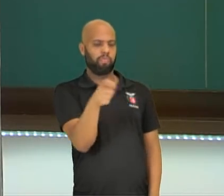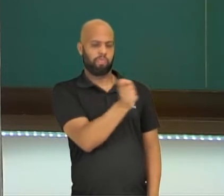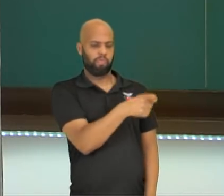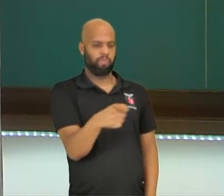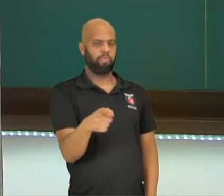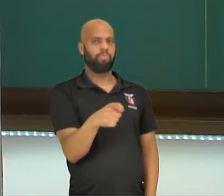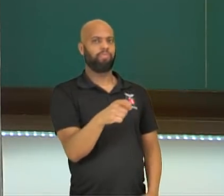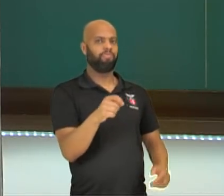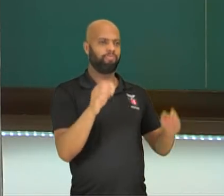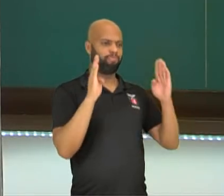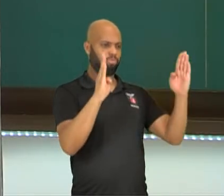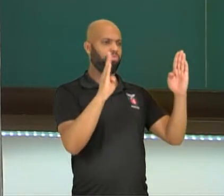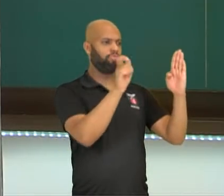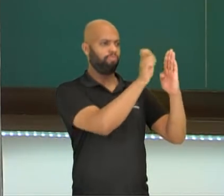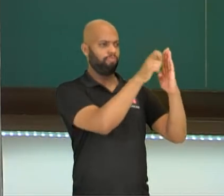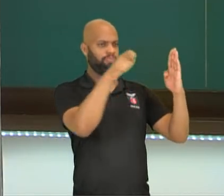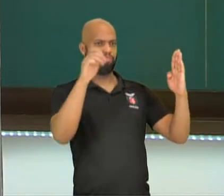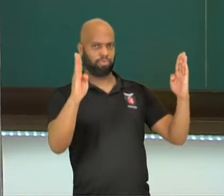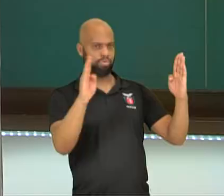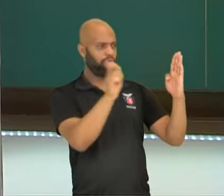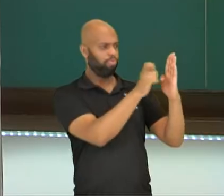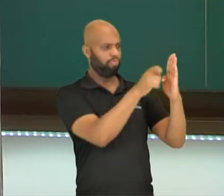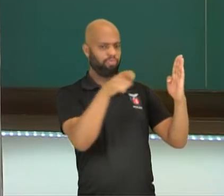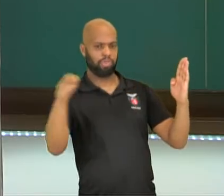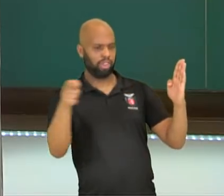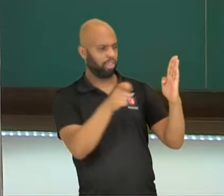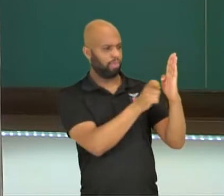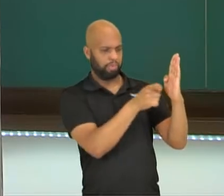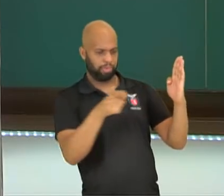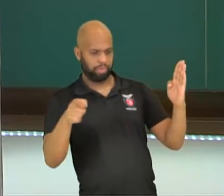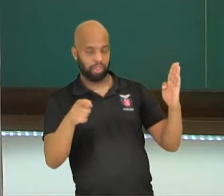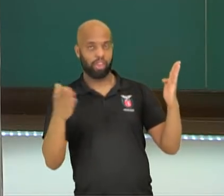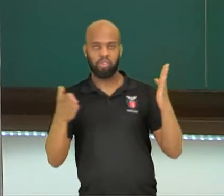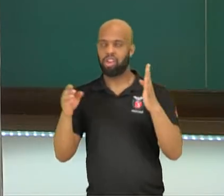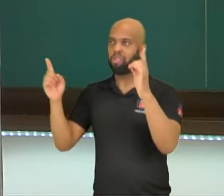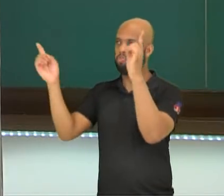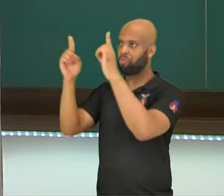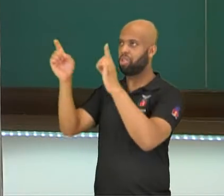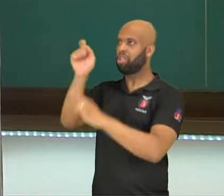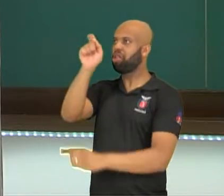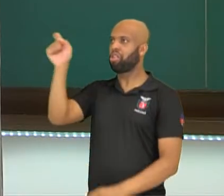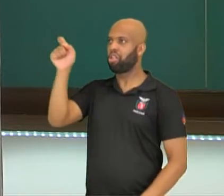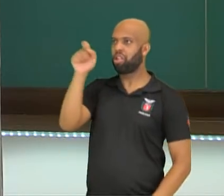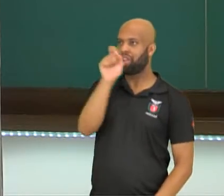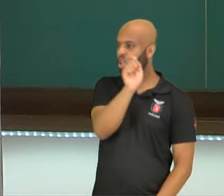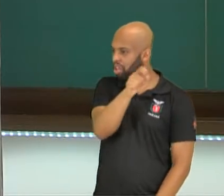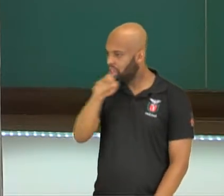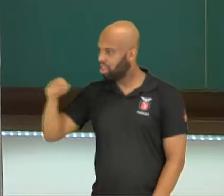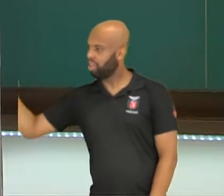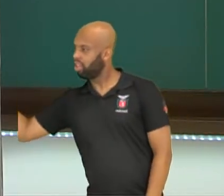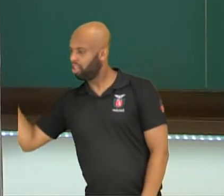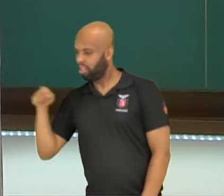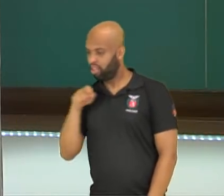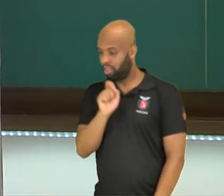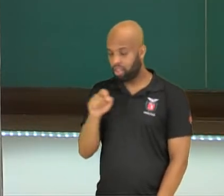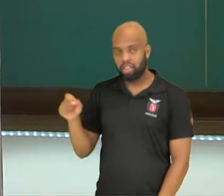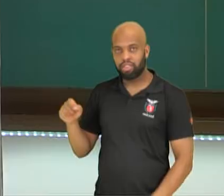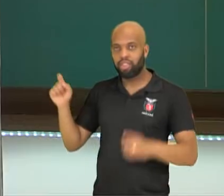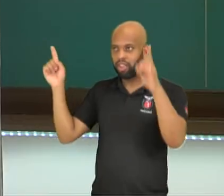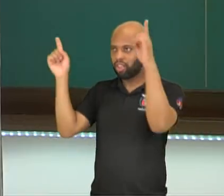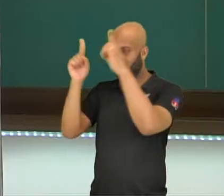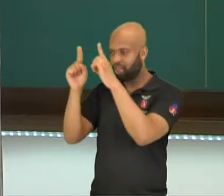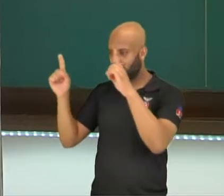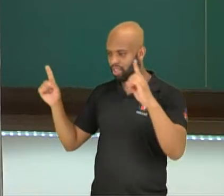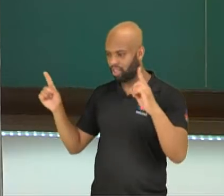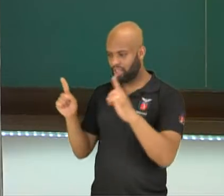outra conversa, né? Então, exemplo do texto em verso, os poemas. Exemplo do texto em prosa, os contos.